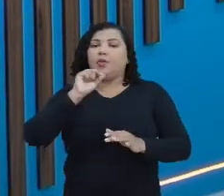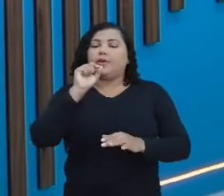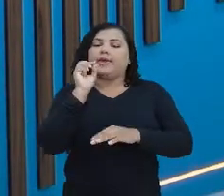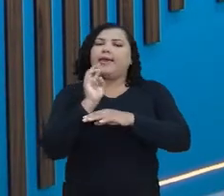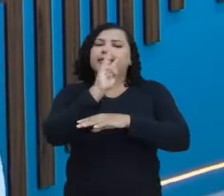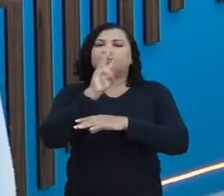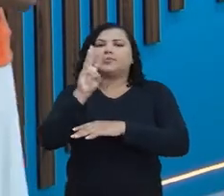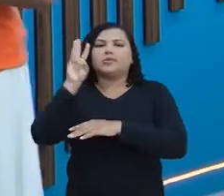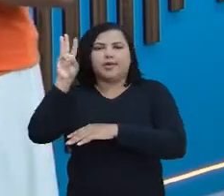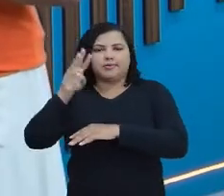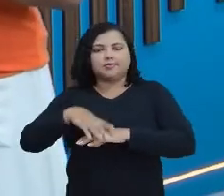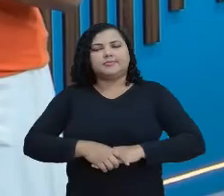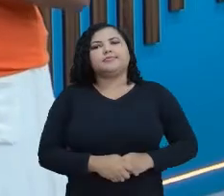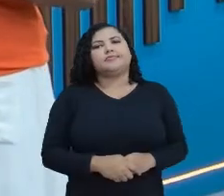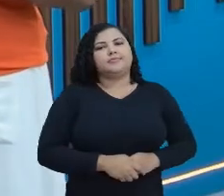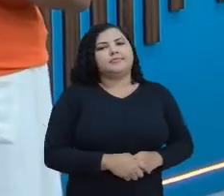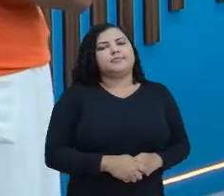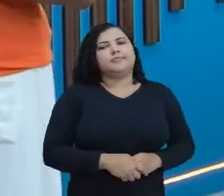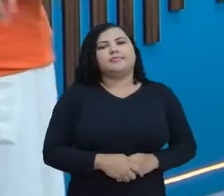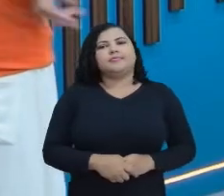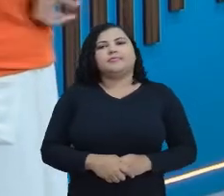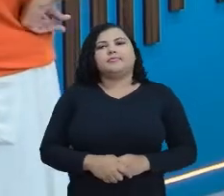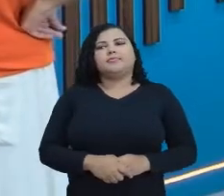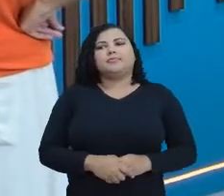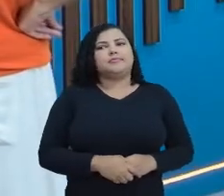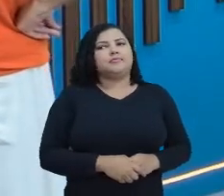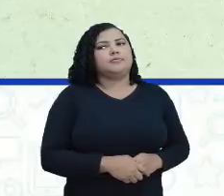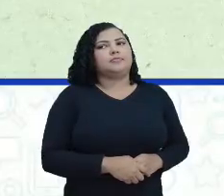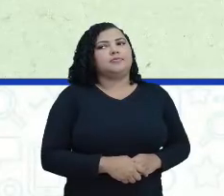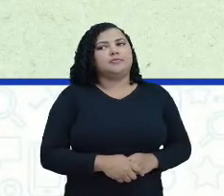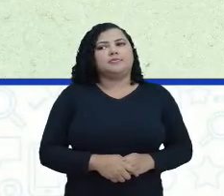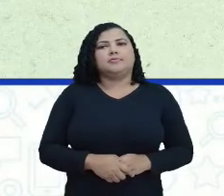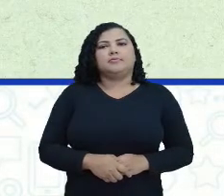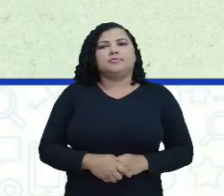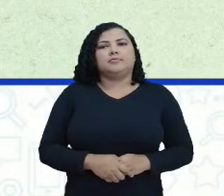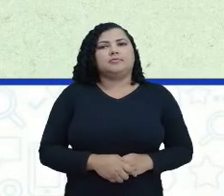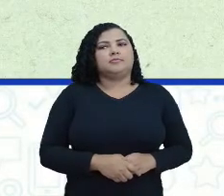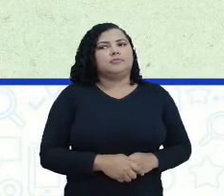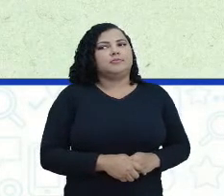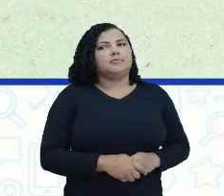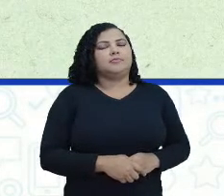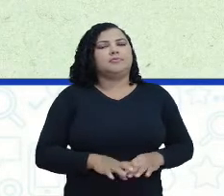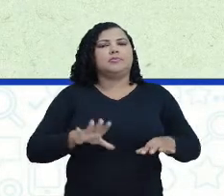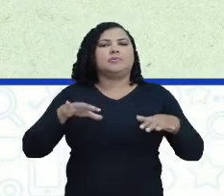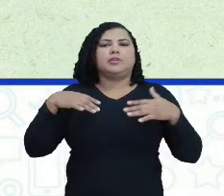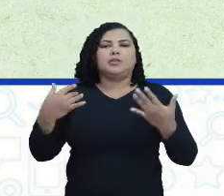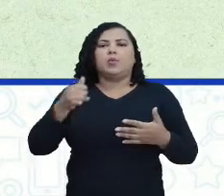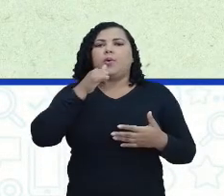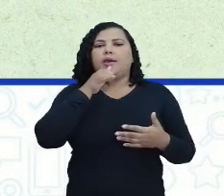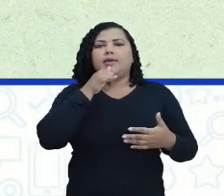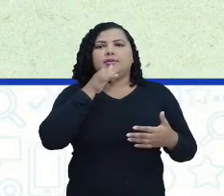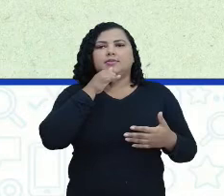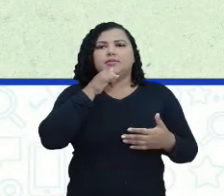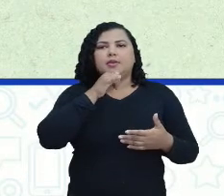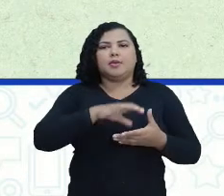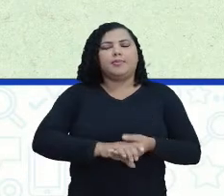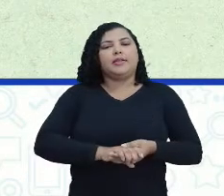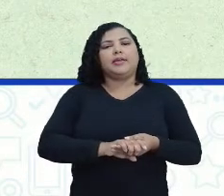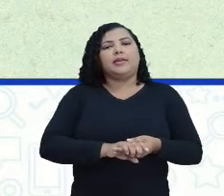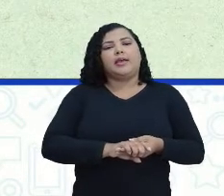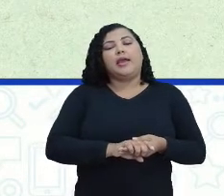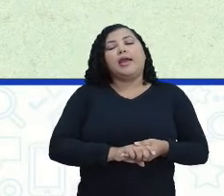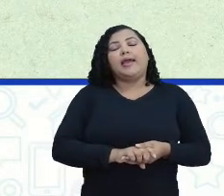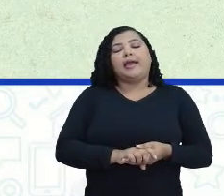na internet. E aí o Mirk é outra coisa. Com a evolução e sucesso conquistados nas salas